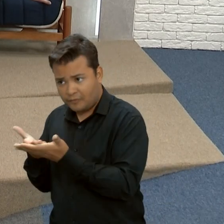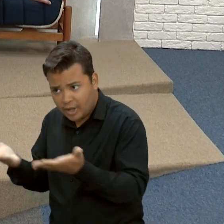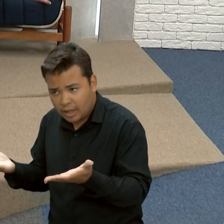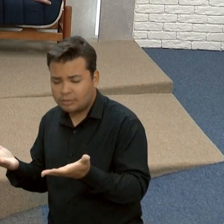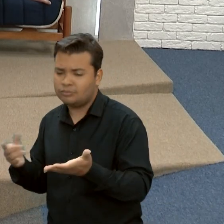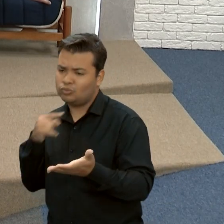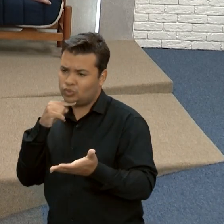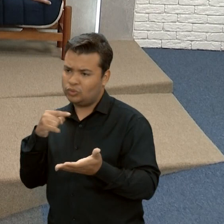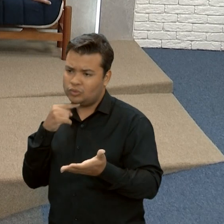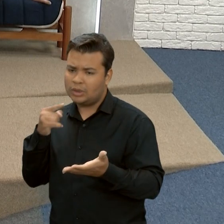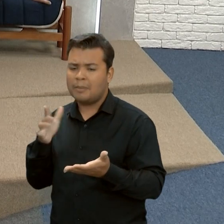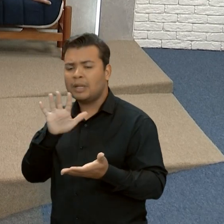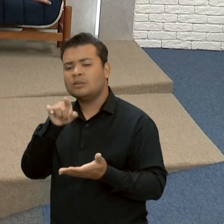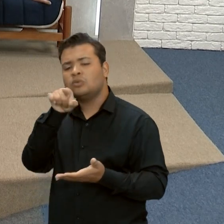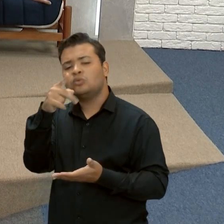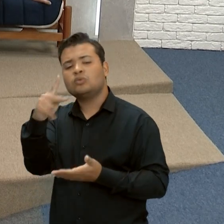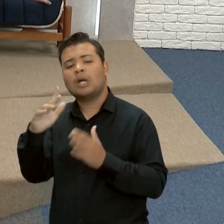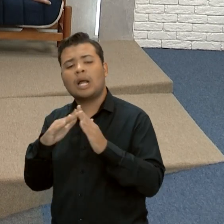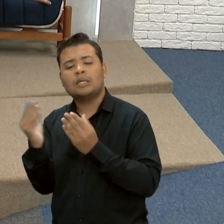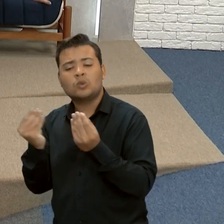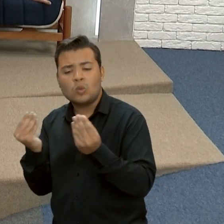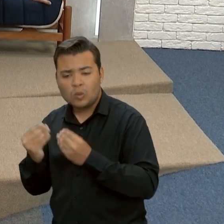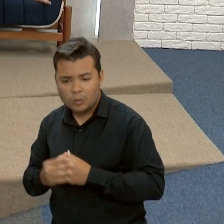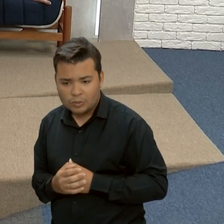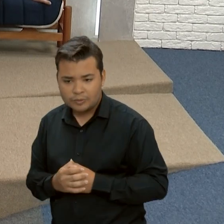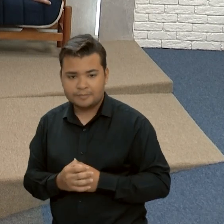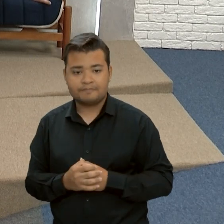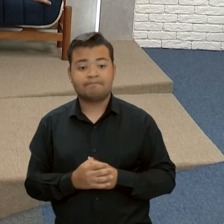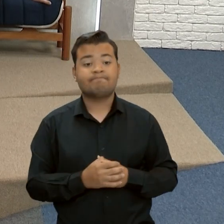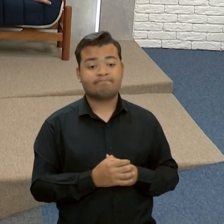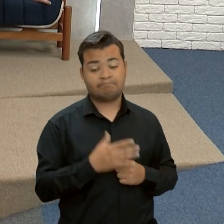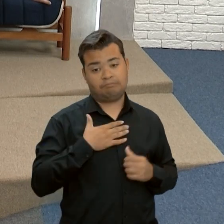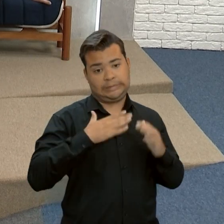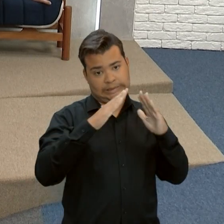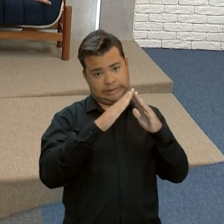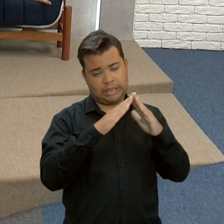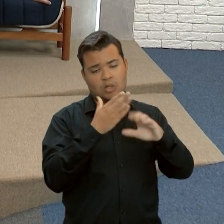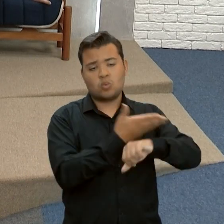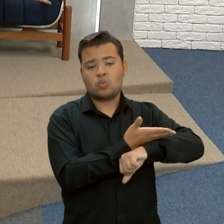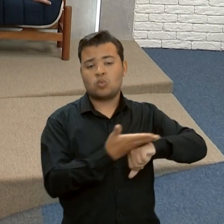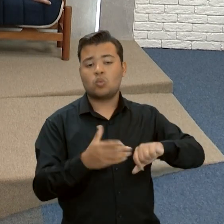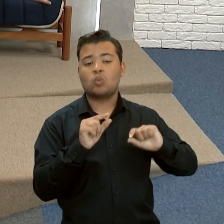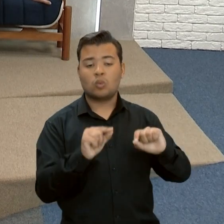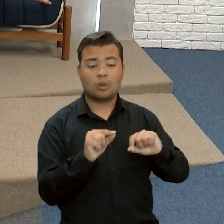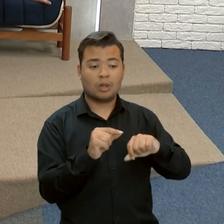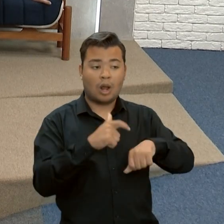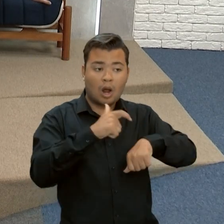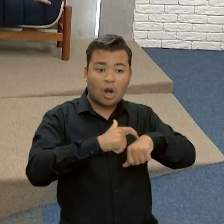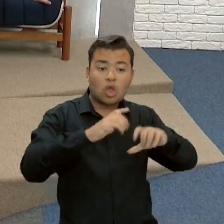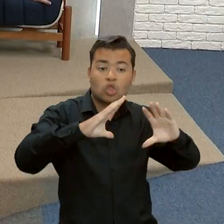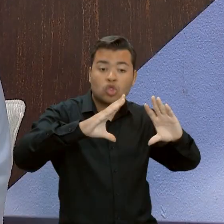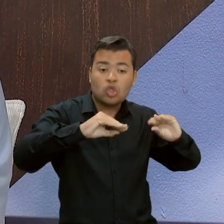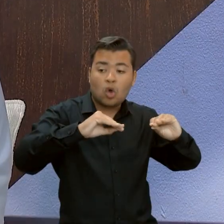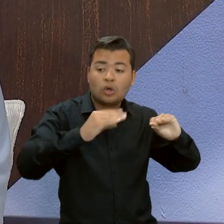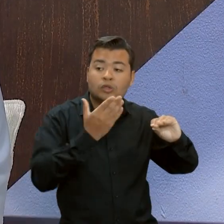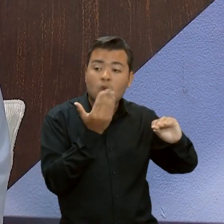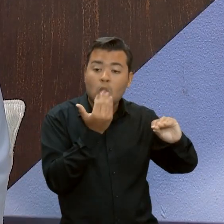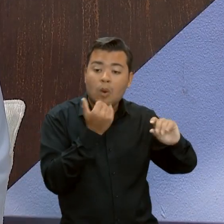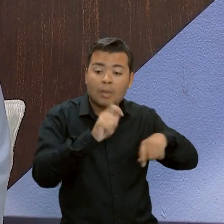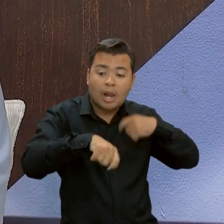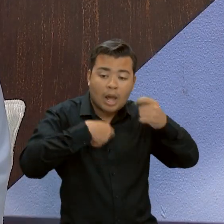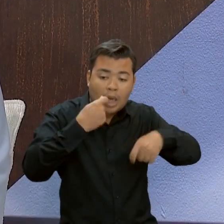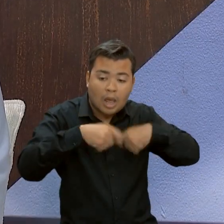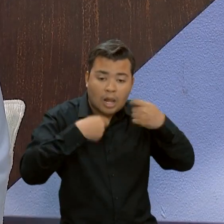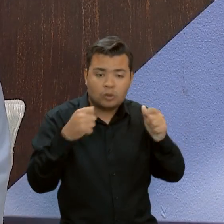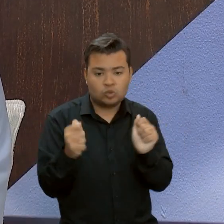temos. A janta, porque é que nem você disse, o tempo, né? O trabalho nos toma todo o